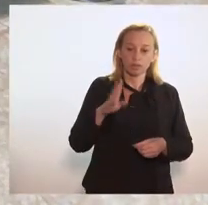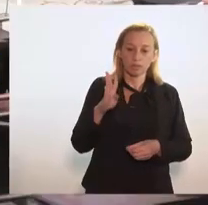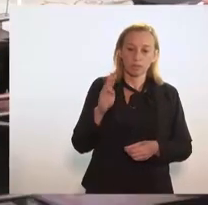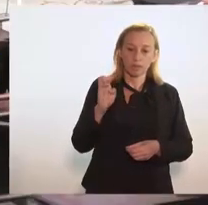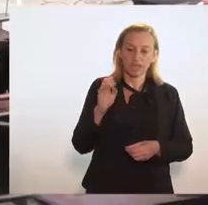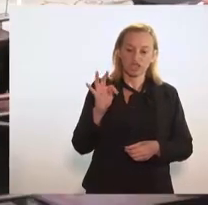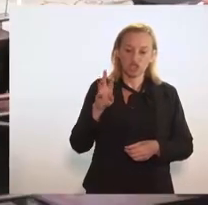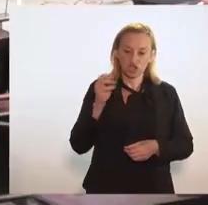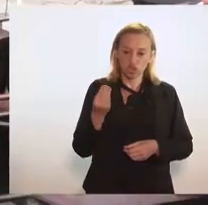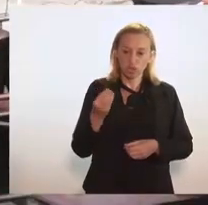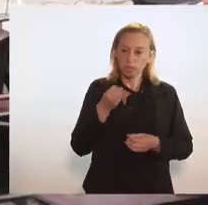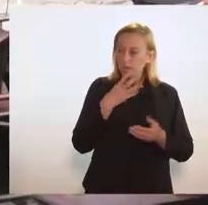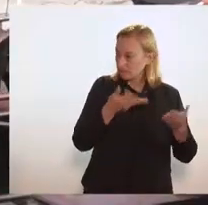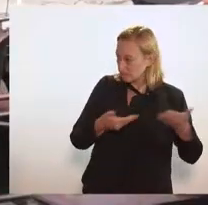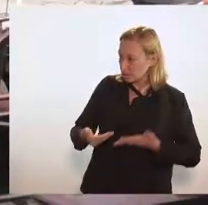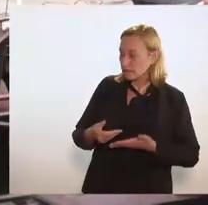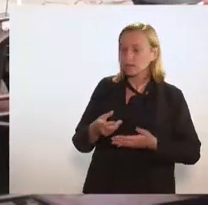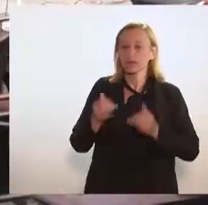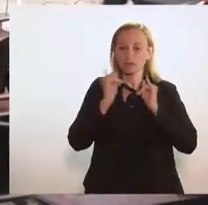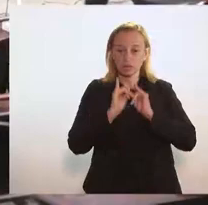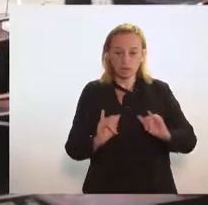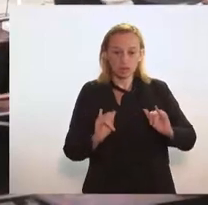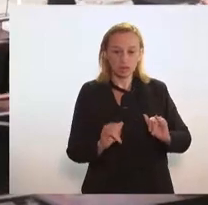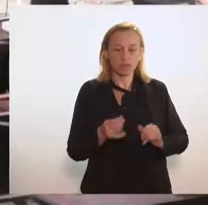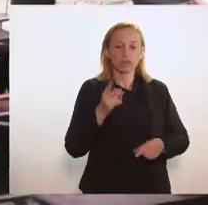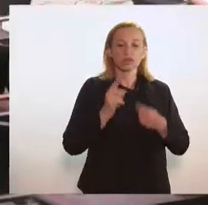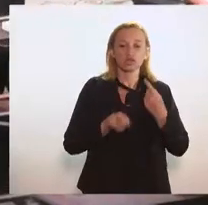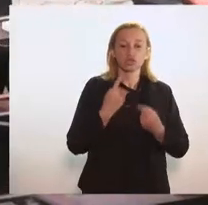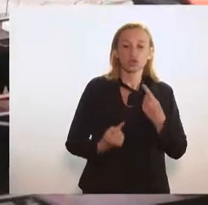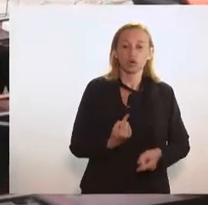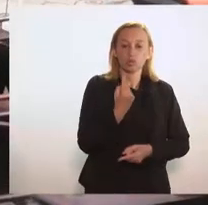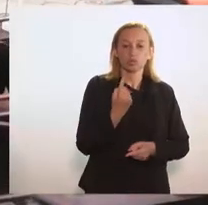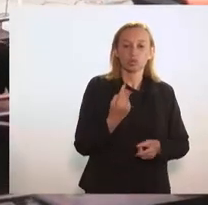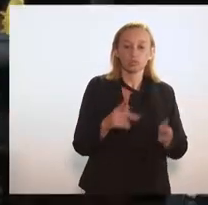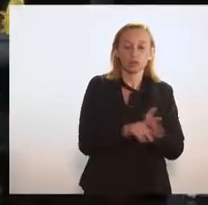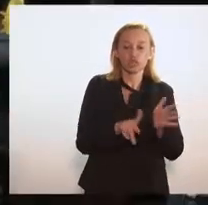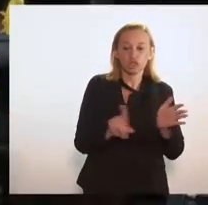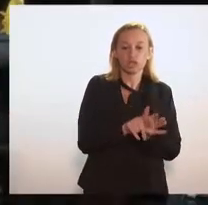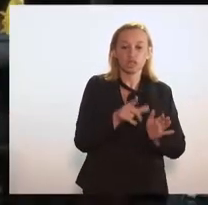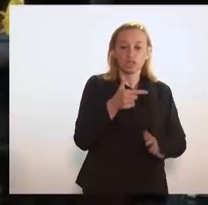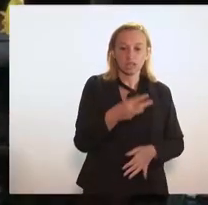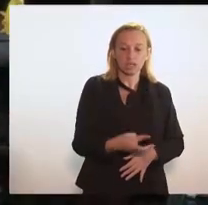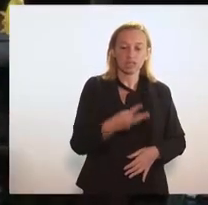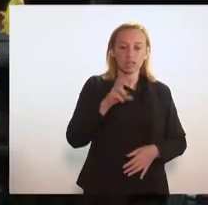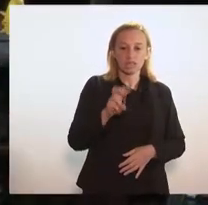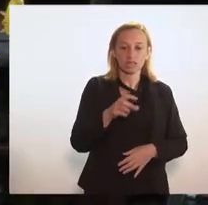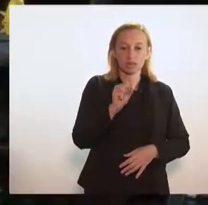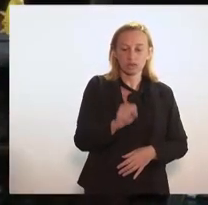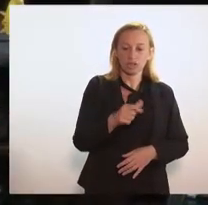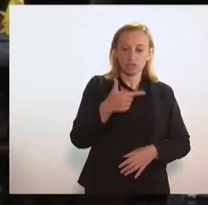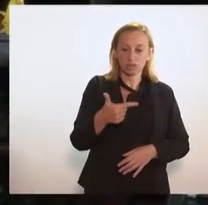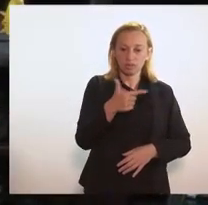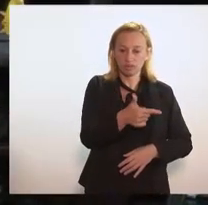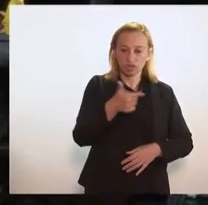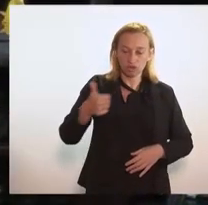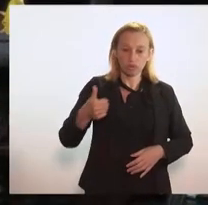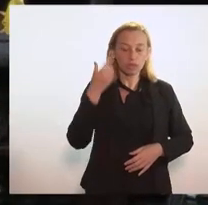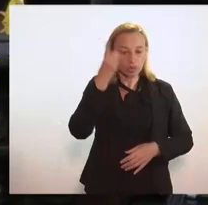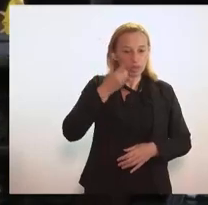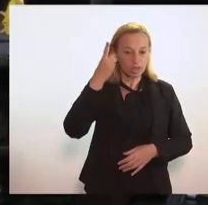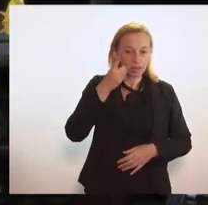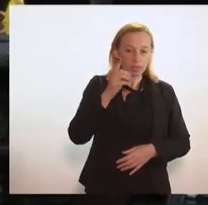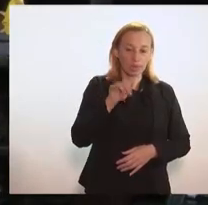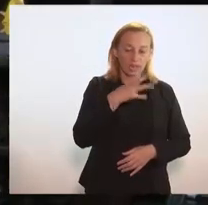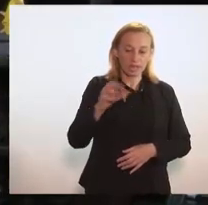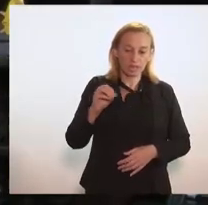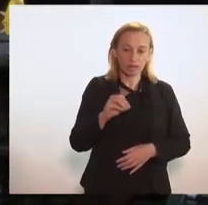presença do vereador de Betim anuncia regime de urgência discussão única projeto de lei 3582 de 21 de autoria Deputado brazão